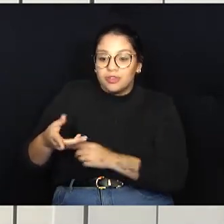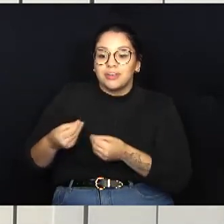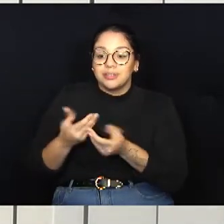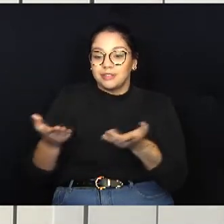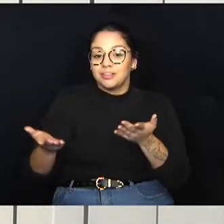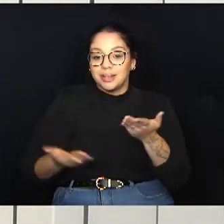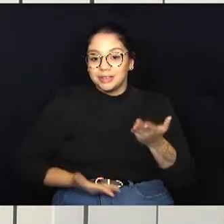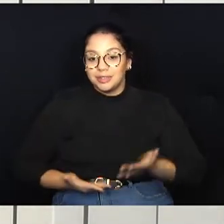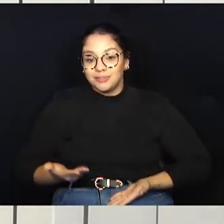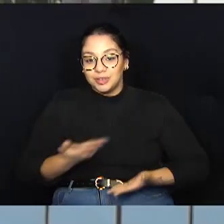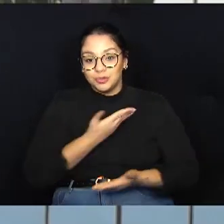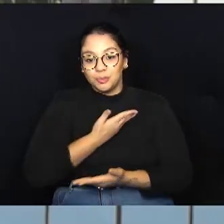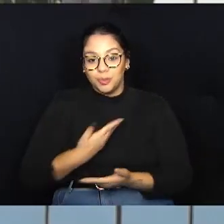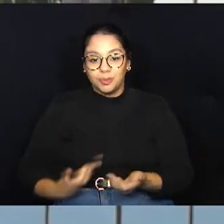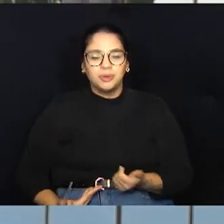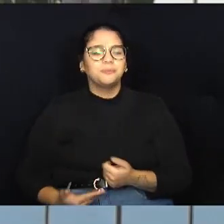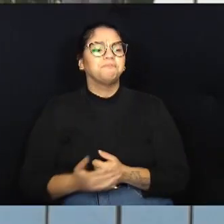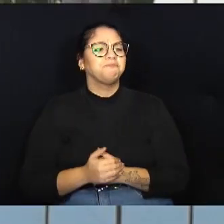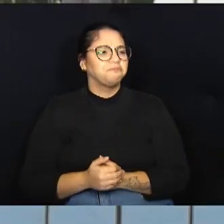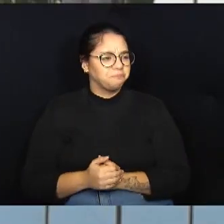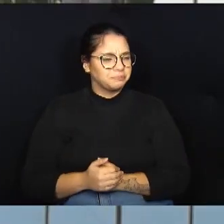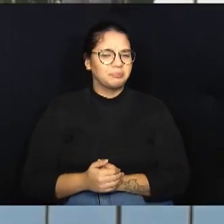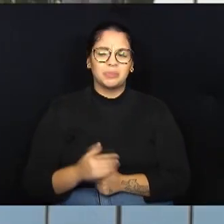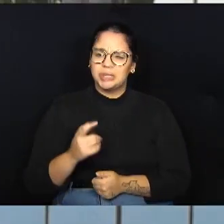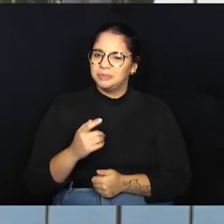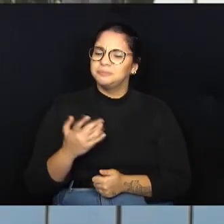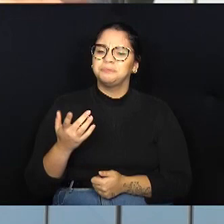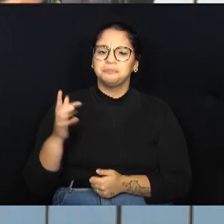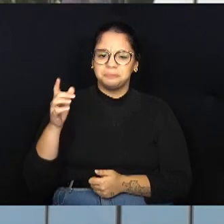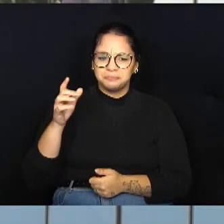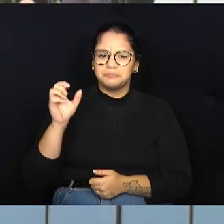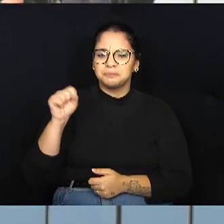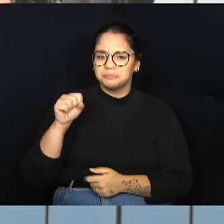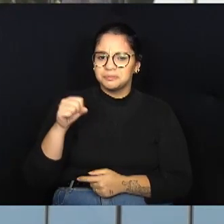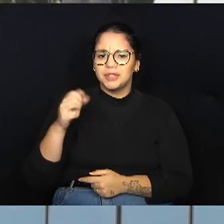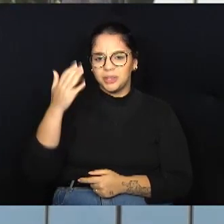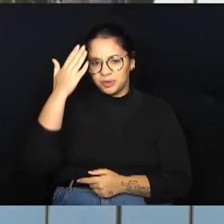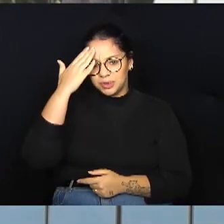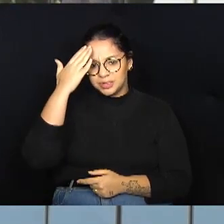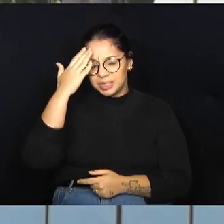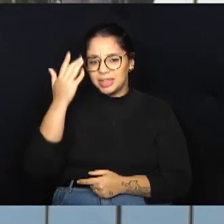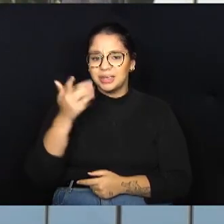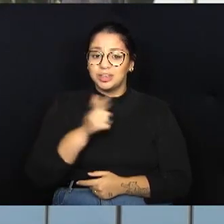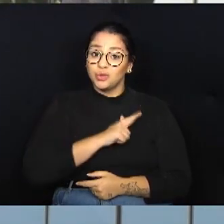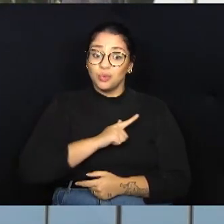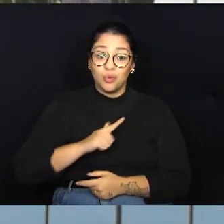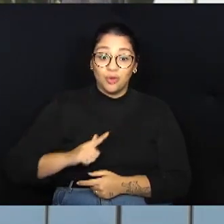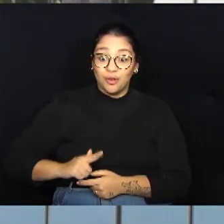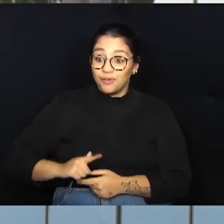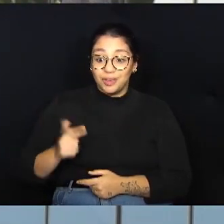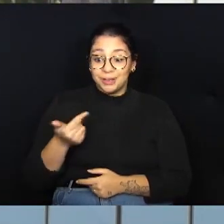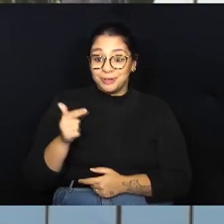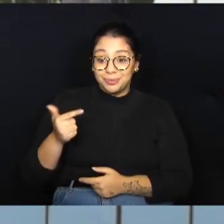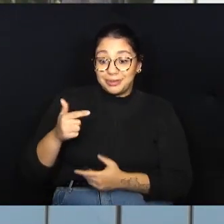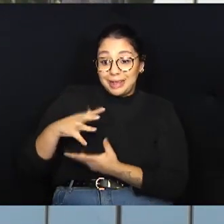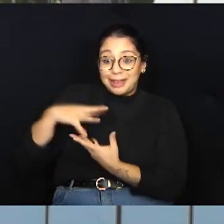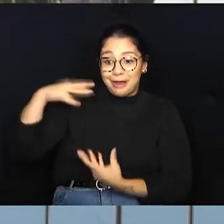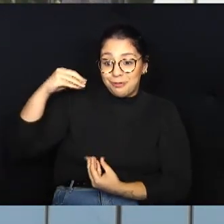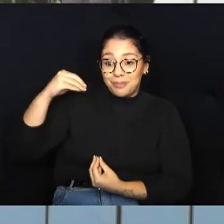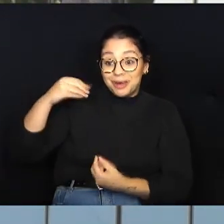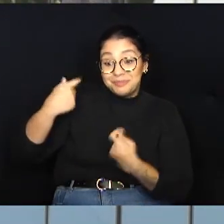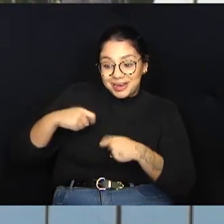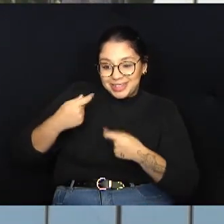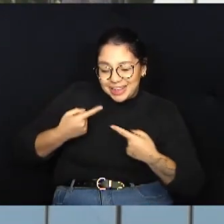serviços públicos? Sem dúvida. Eu sei que o Estado não tem alma e que ele tem que sempre ser provocado para